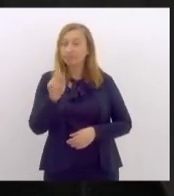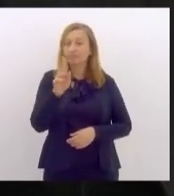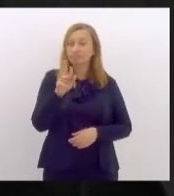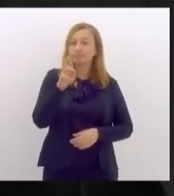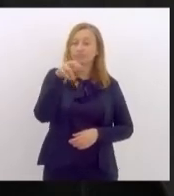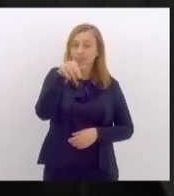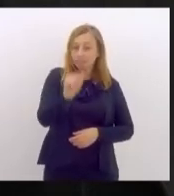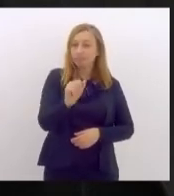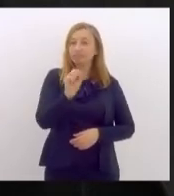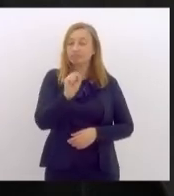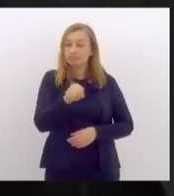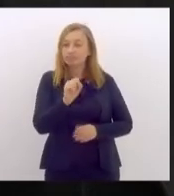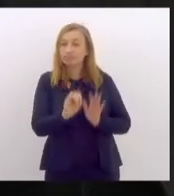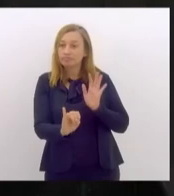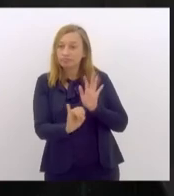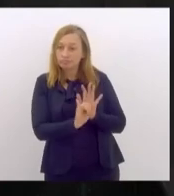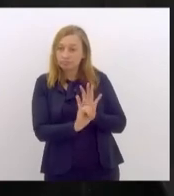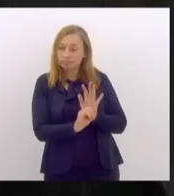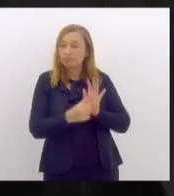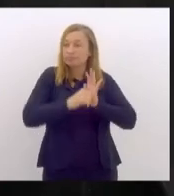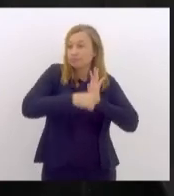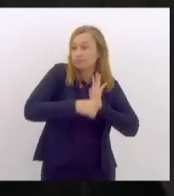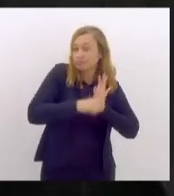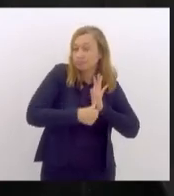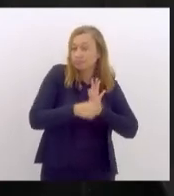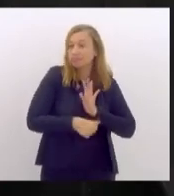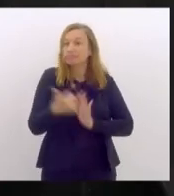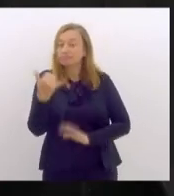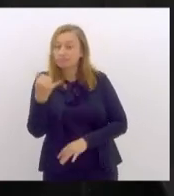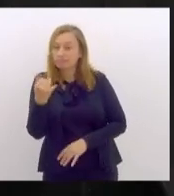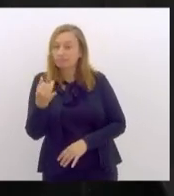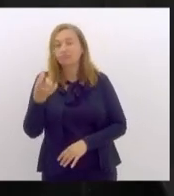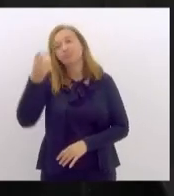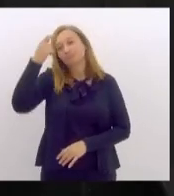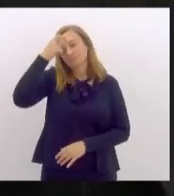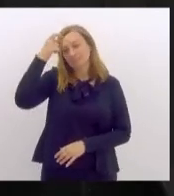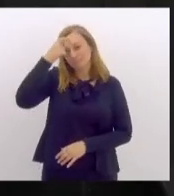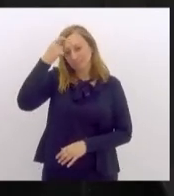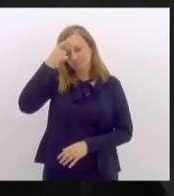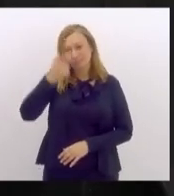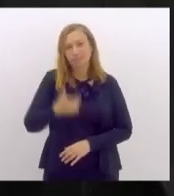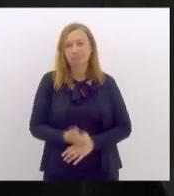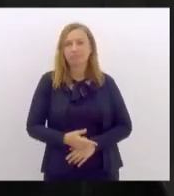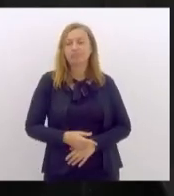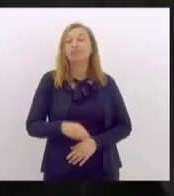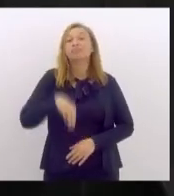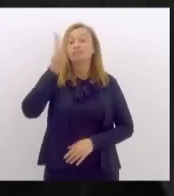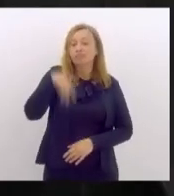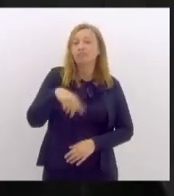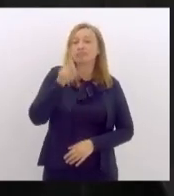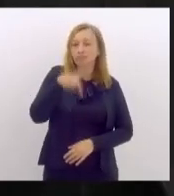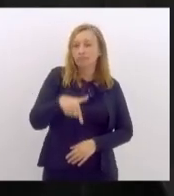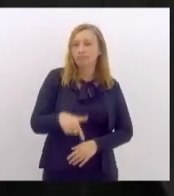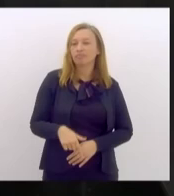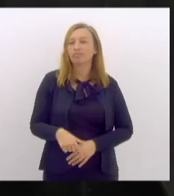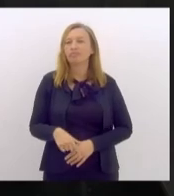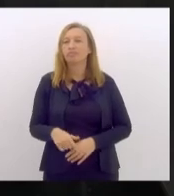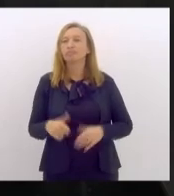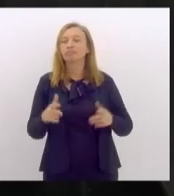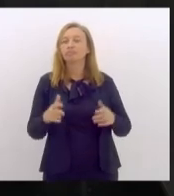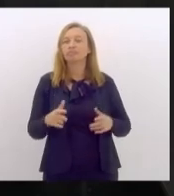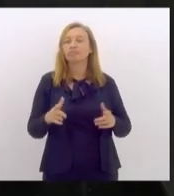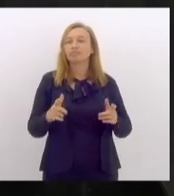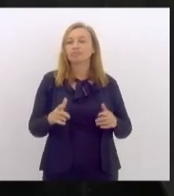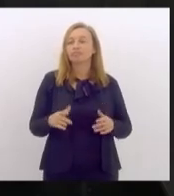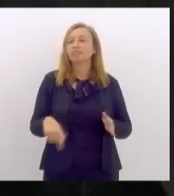a sua caneta mas que você leve a sua consciência de classe quem você é da onde você veio